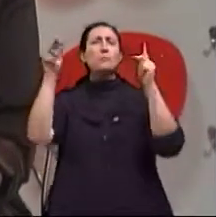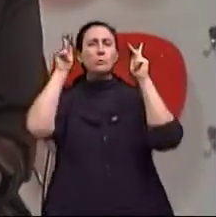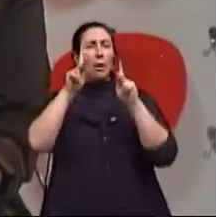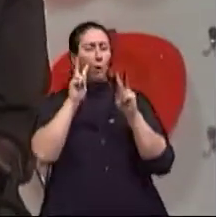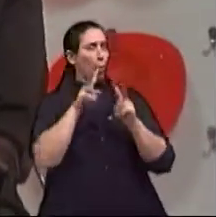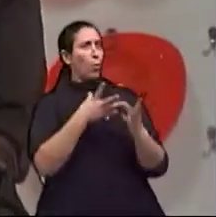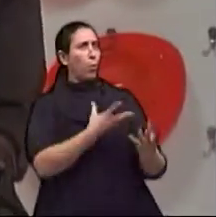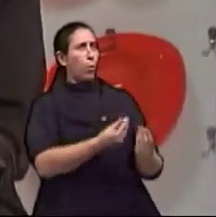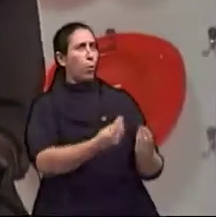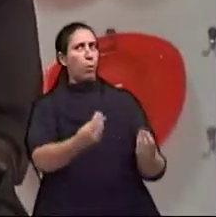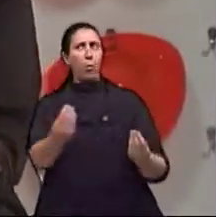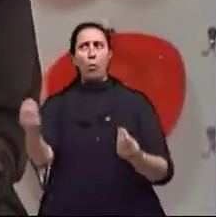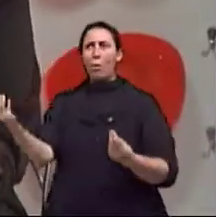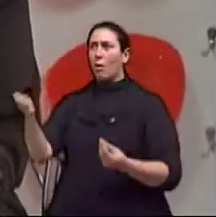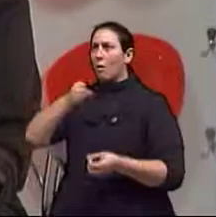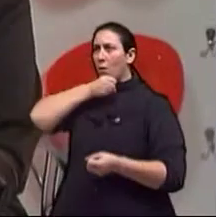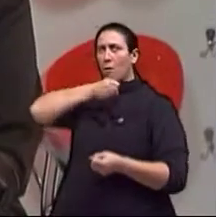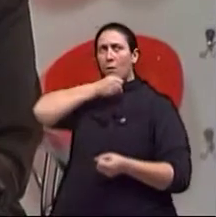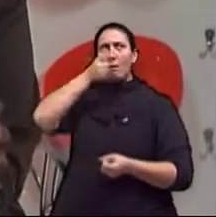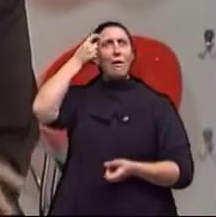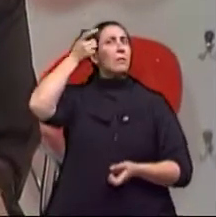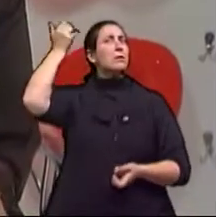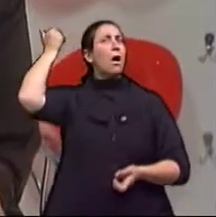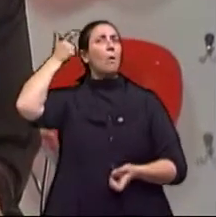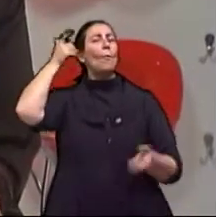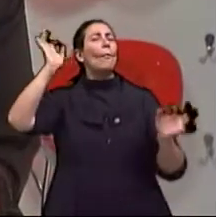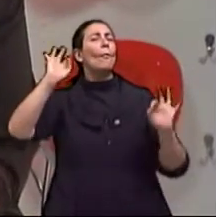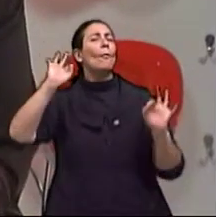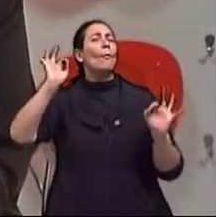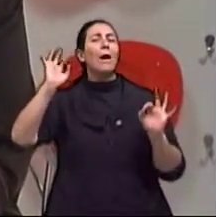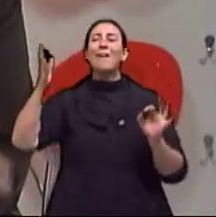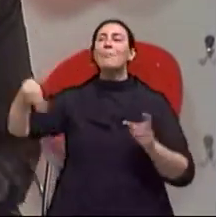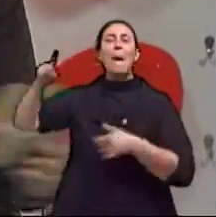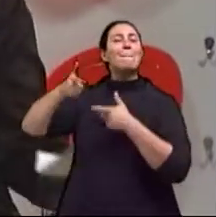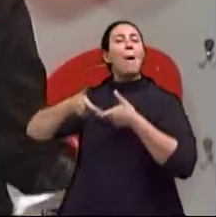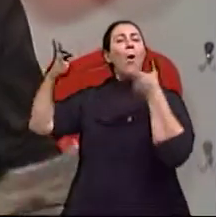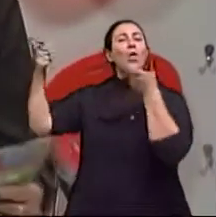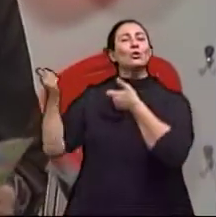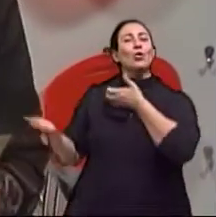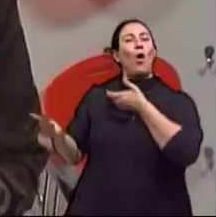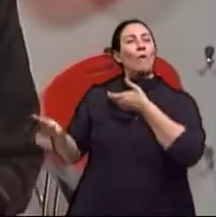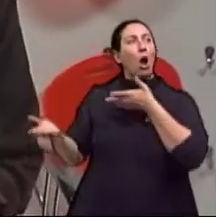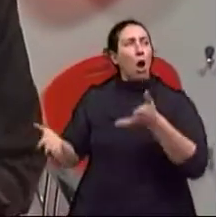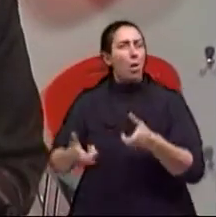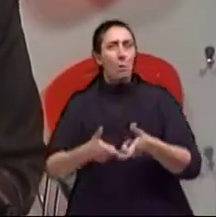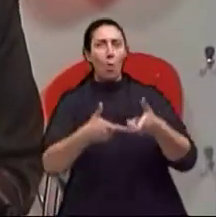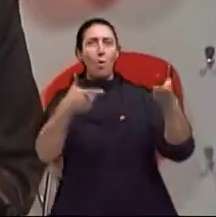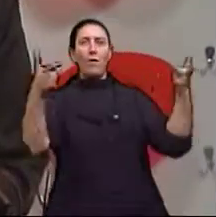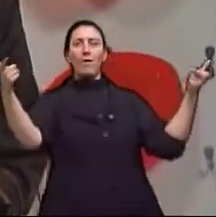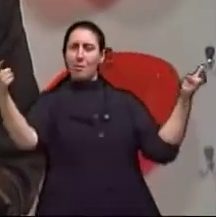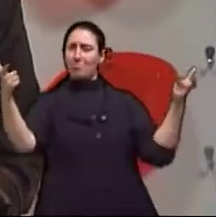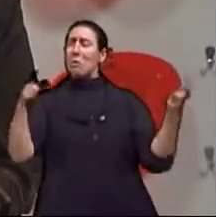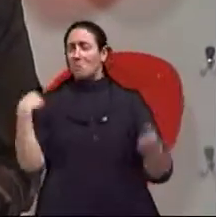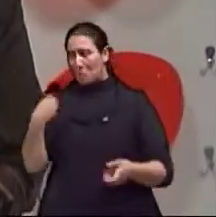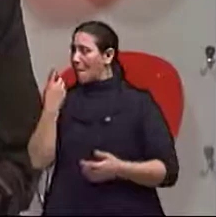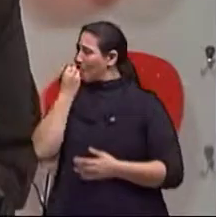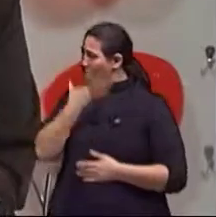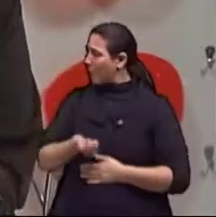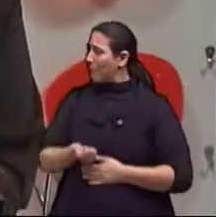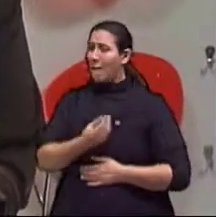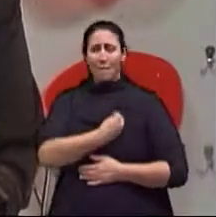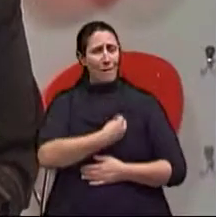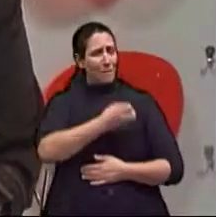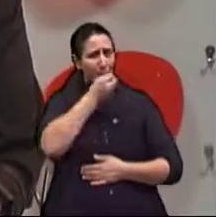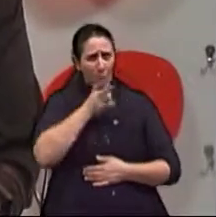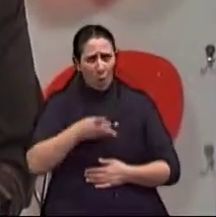nova né que a gente não tinha as pessoas que nós temos hoje verdade que temos entre nós isso é muito bom viva